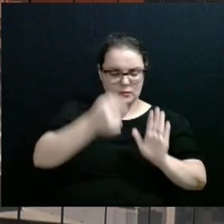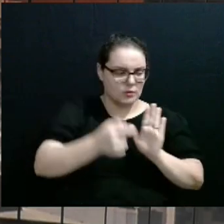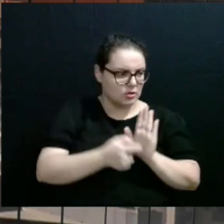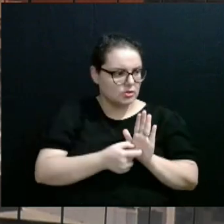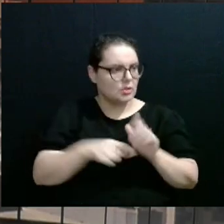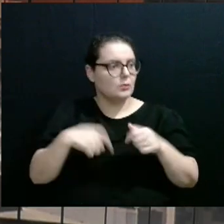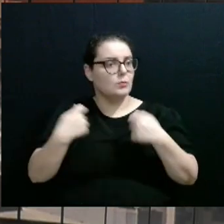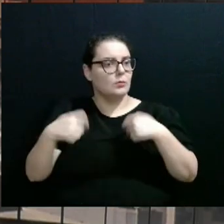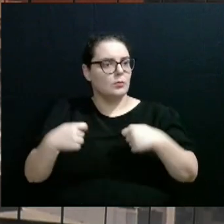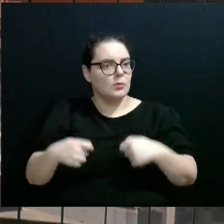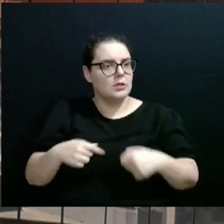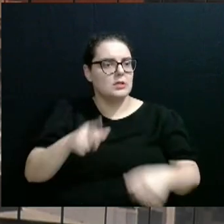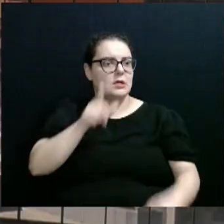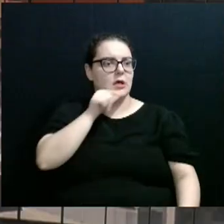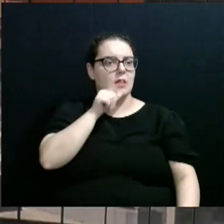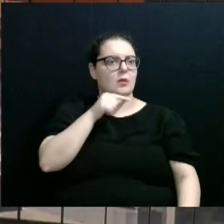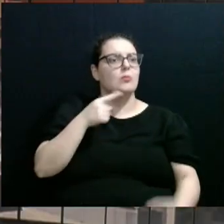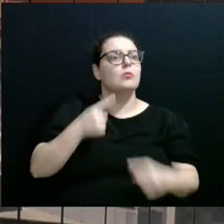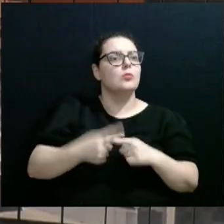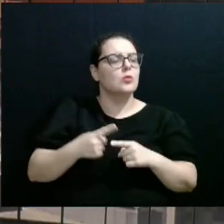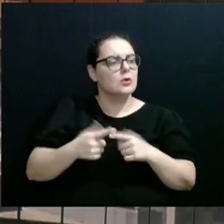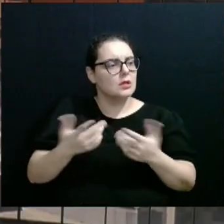da água? Por que isso?